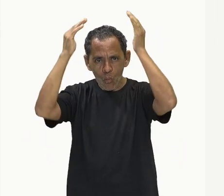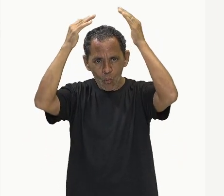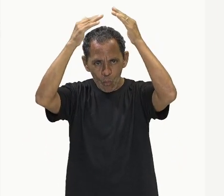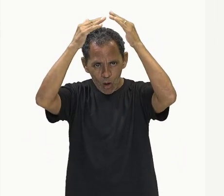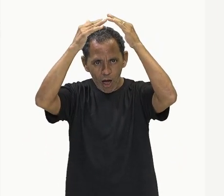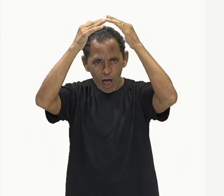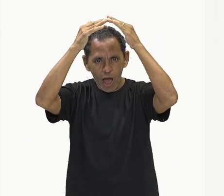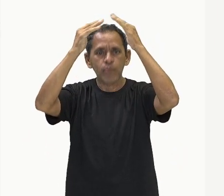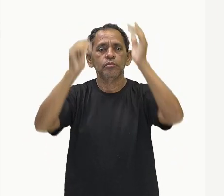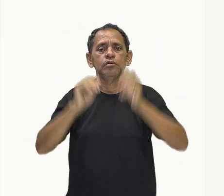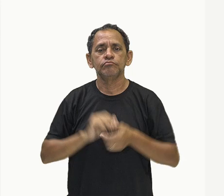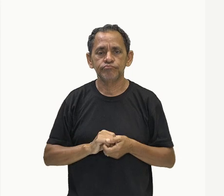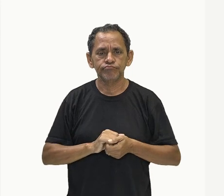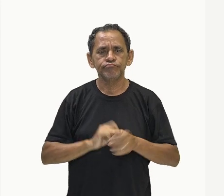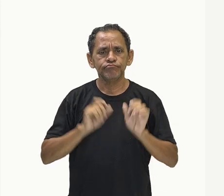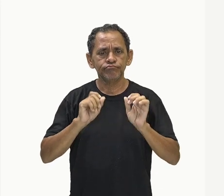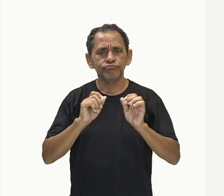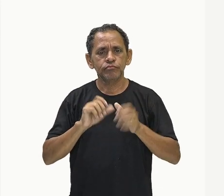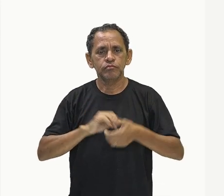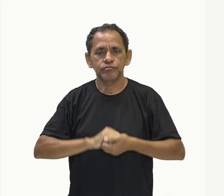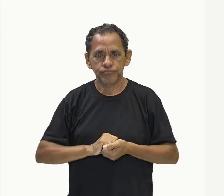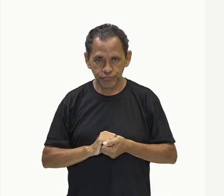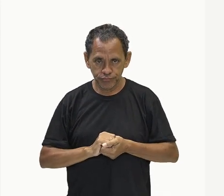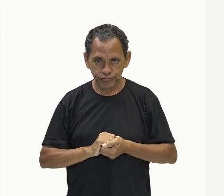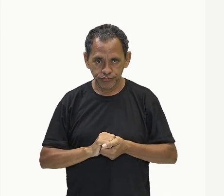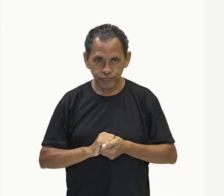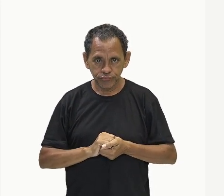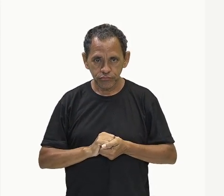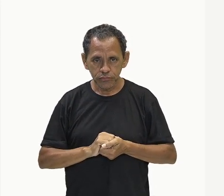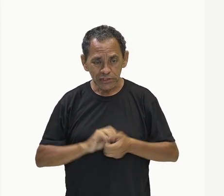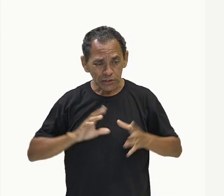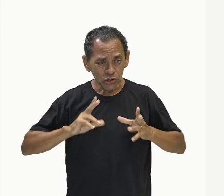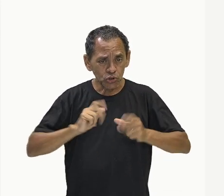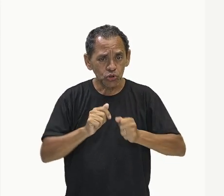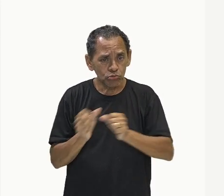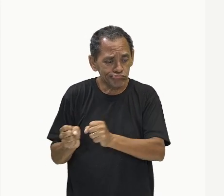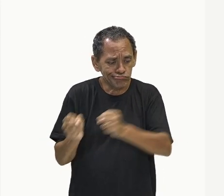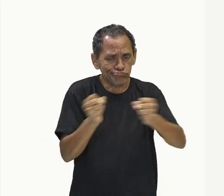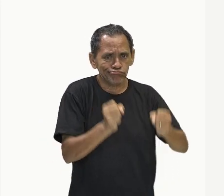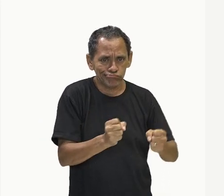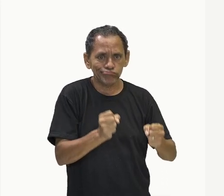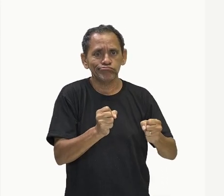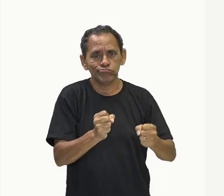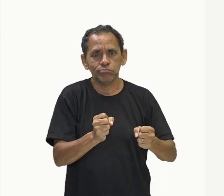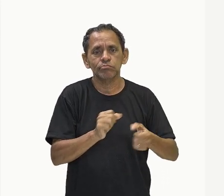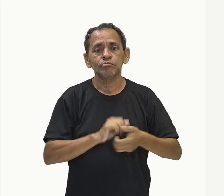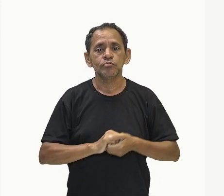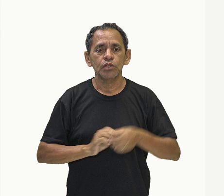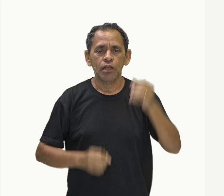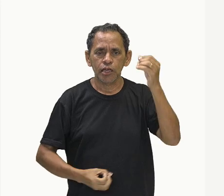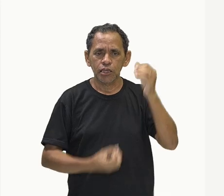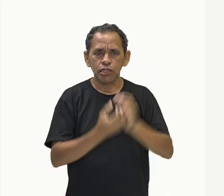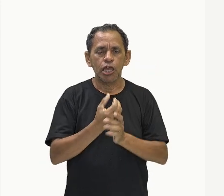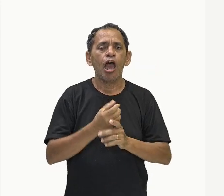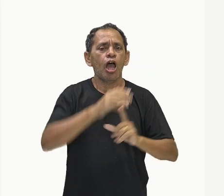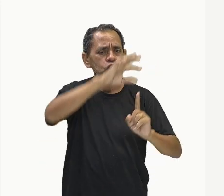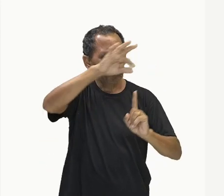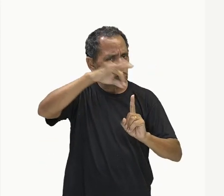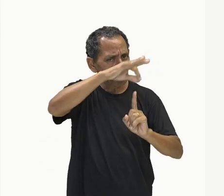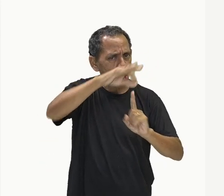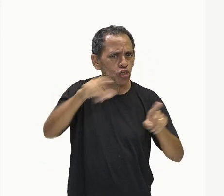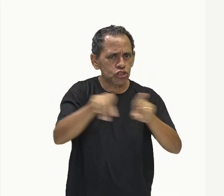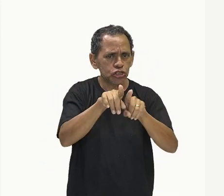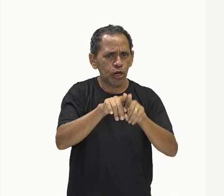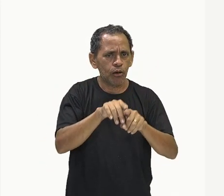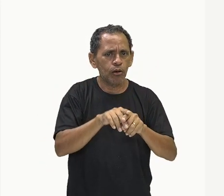Roma, que tinha ali todo um poder, gente, que era ao mesmo tempo espiritual como também